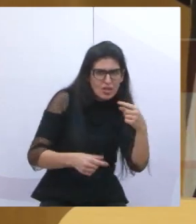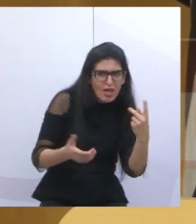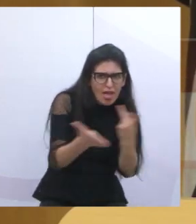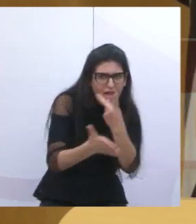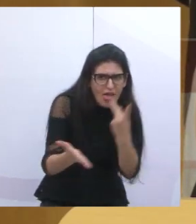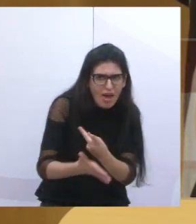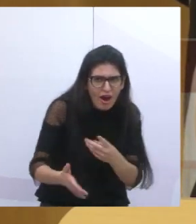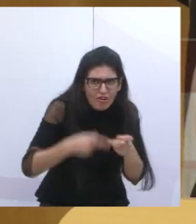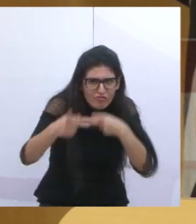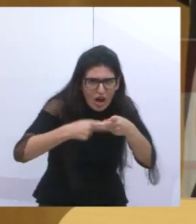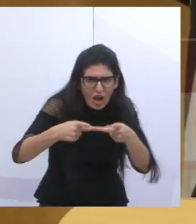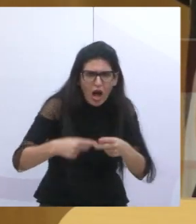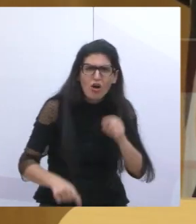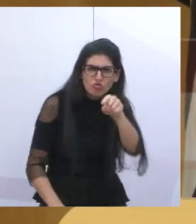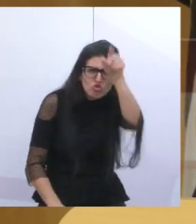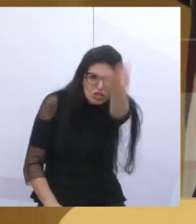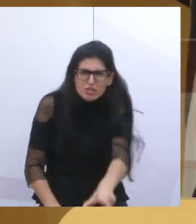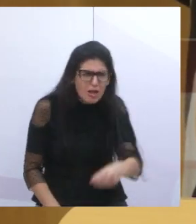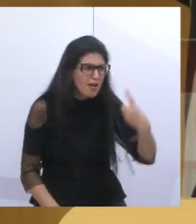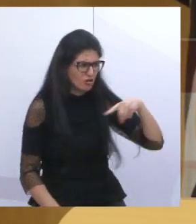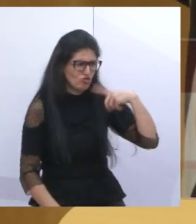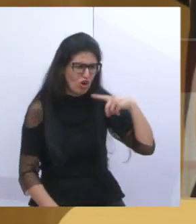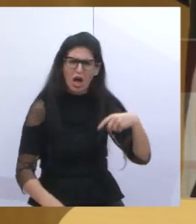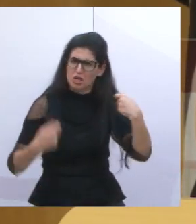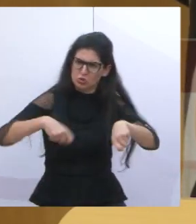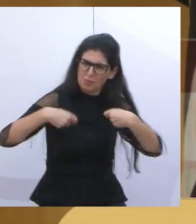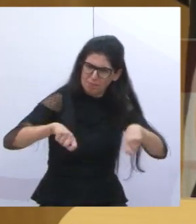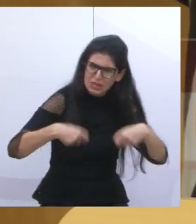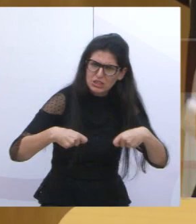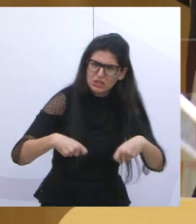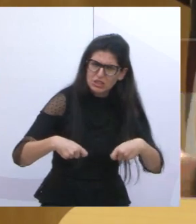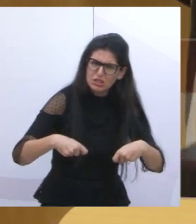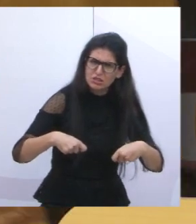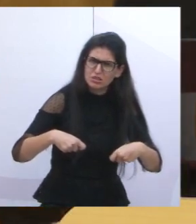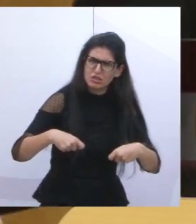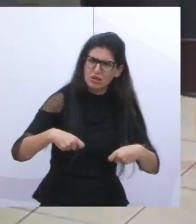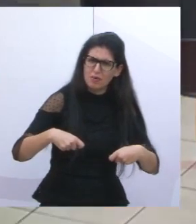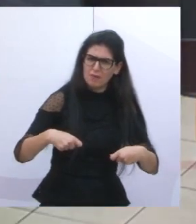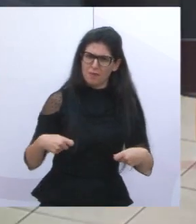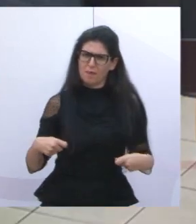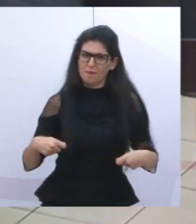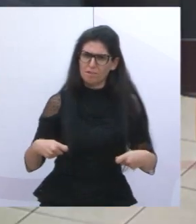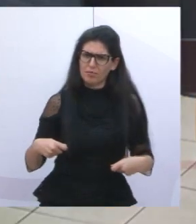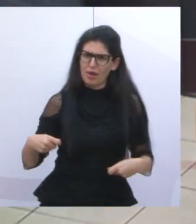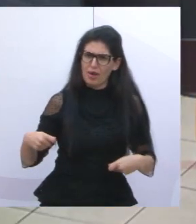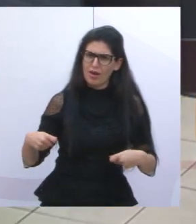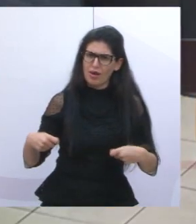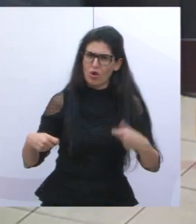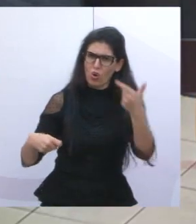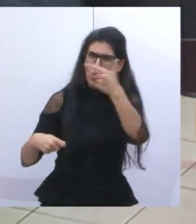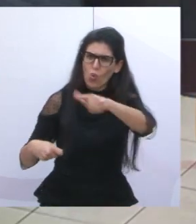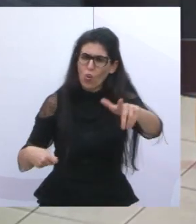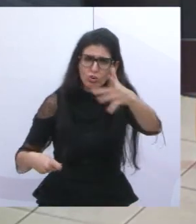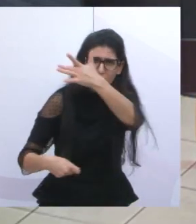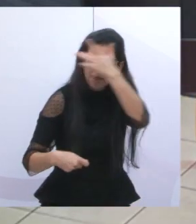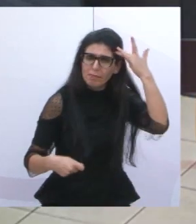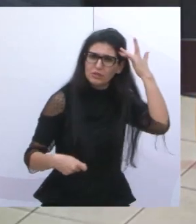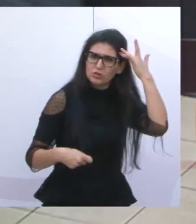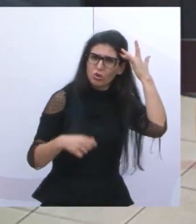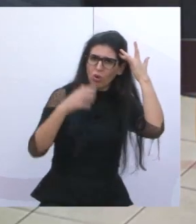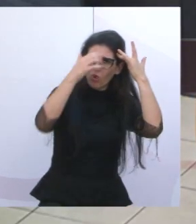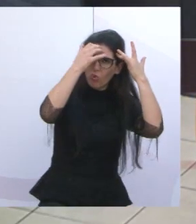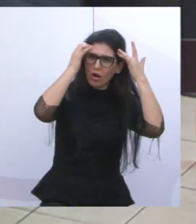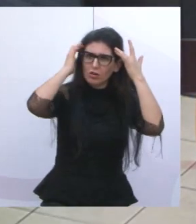dar um bom exemplo nessa casa aqui. Projeto continua em